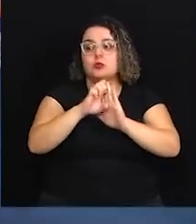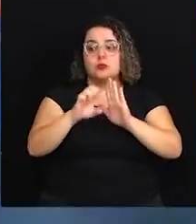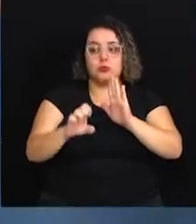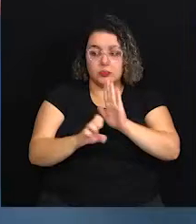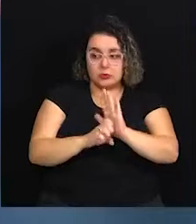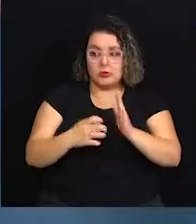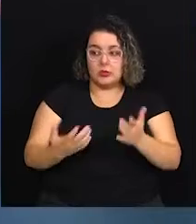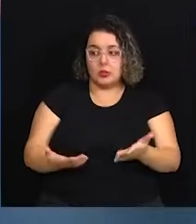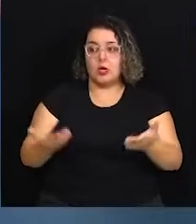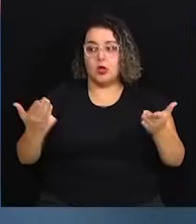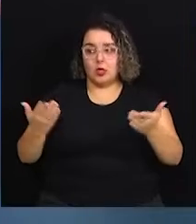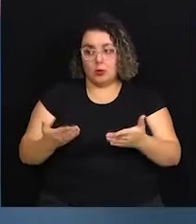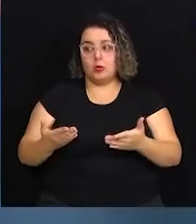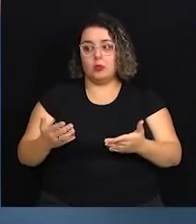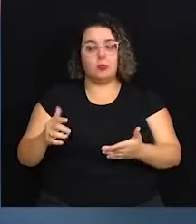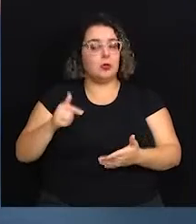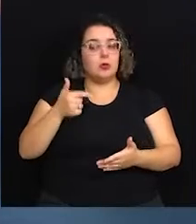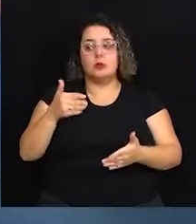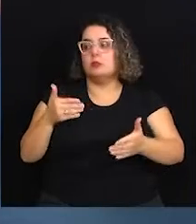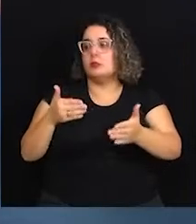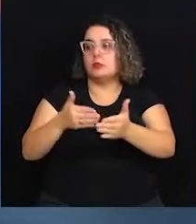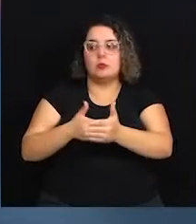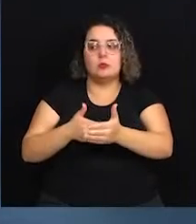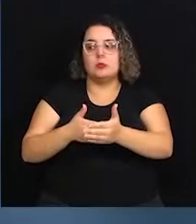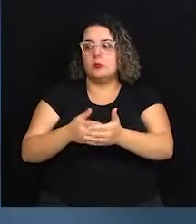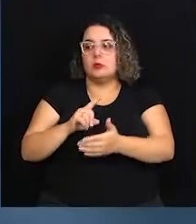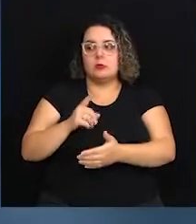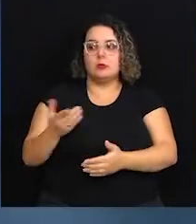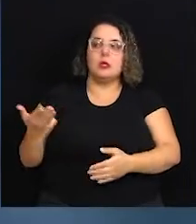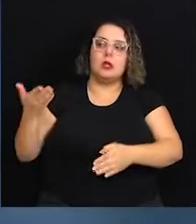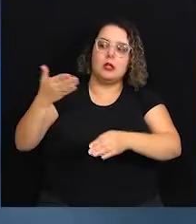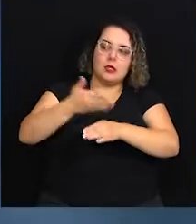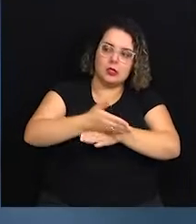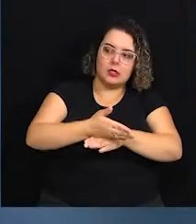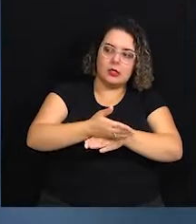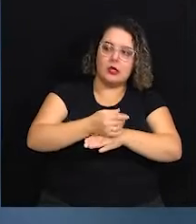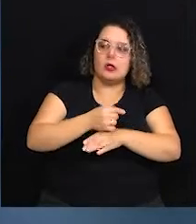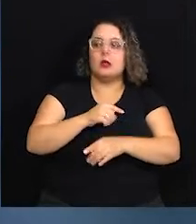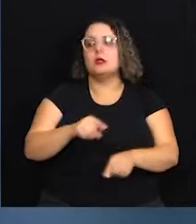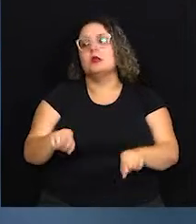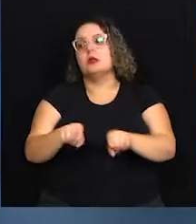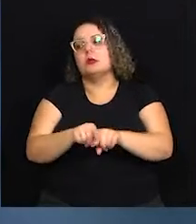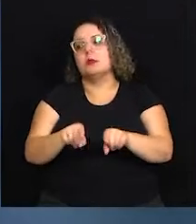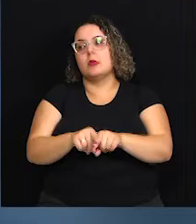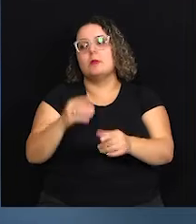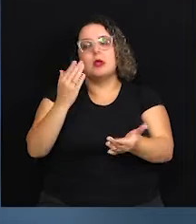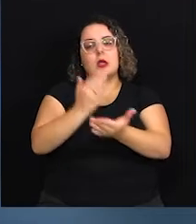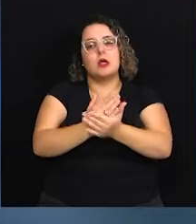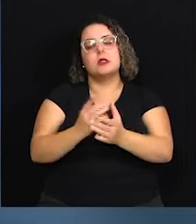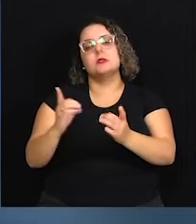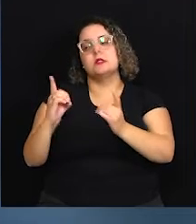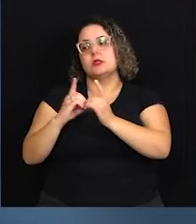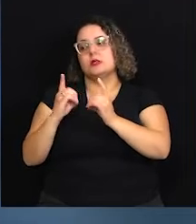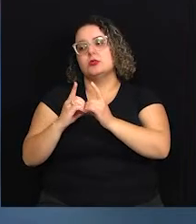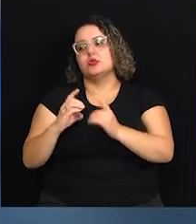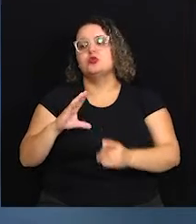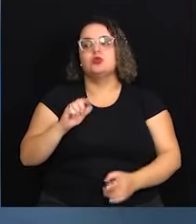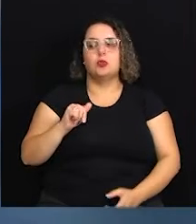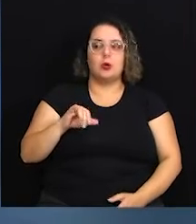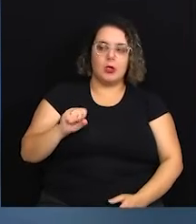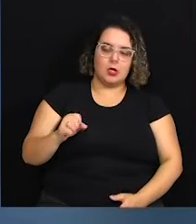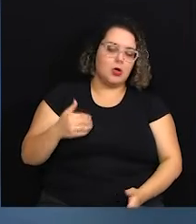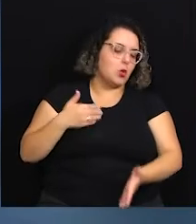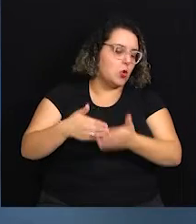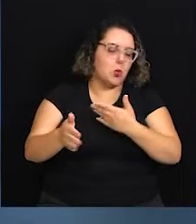estatuto. Então, agora a gente não tem limite nem para ser inserido, nem para deixar de ser atendido no CAIS. Então, a gente atende